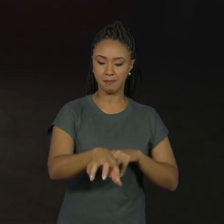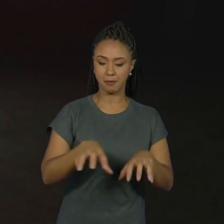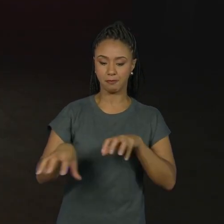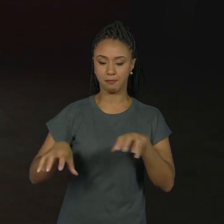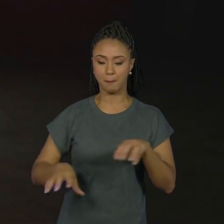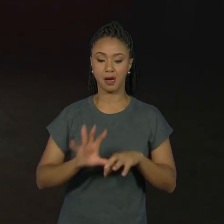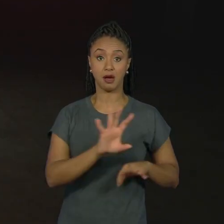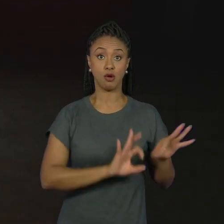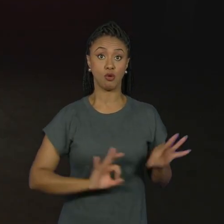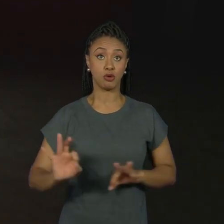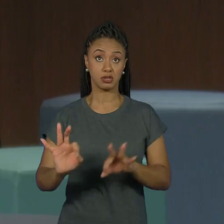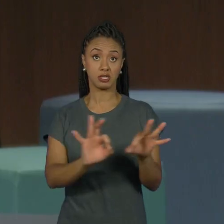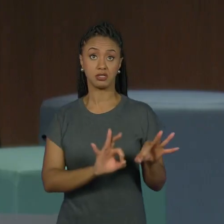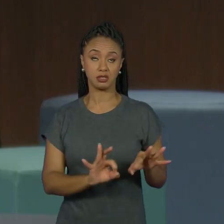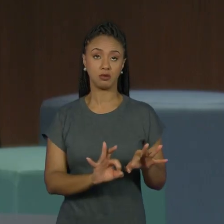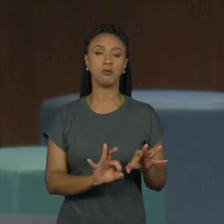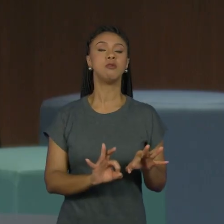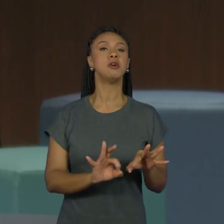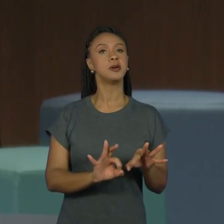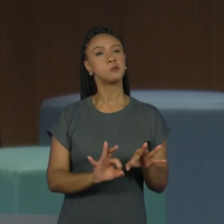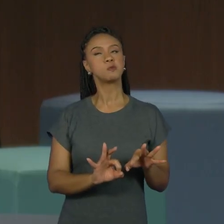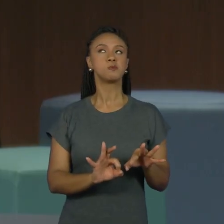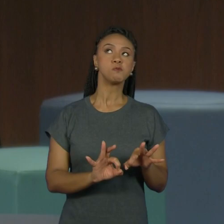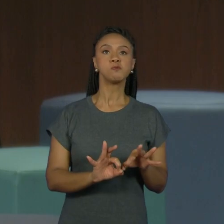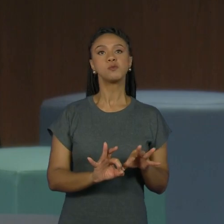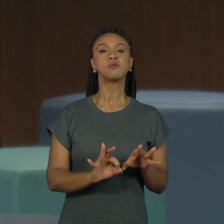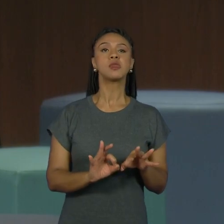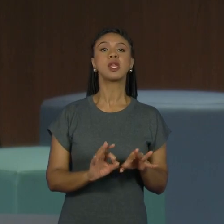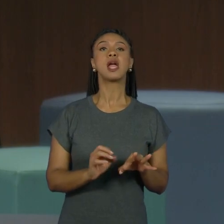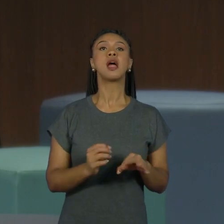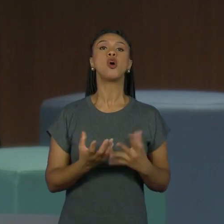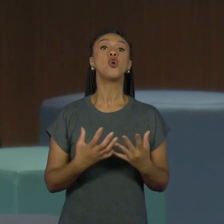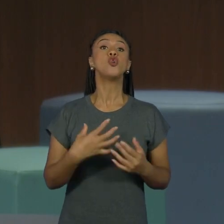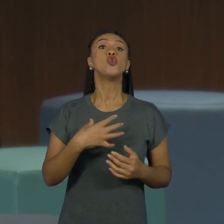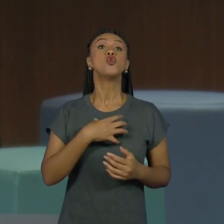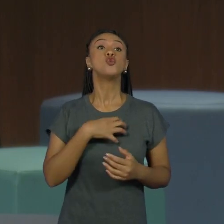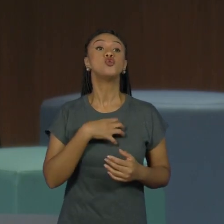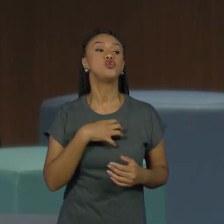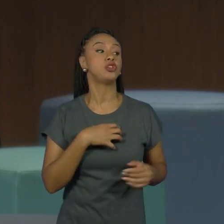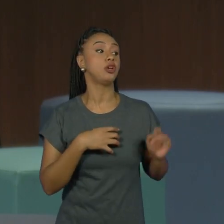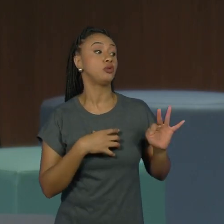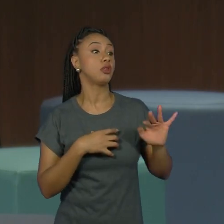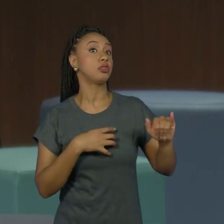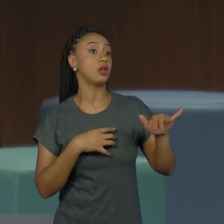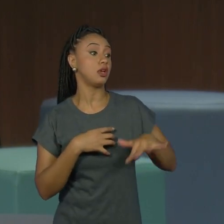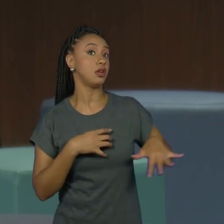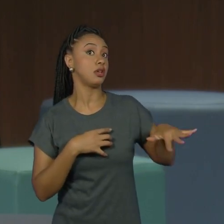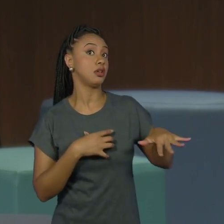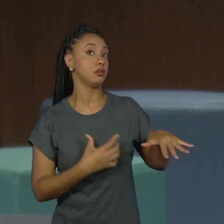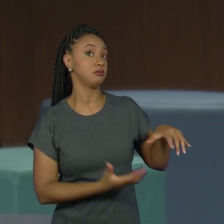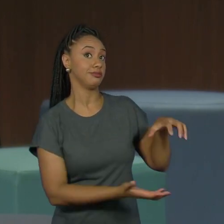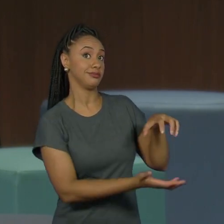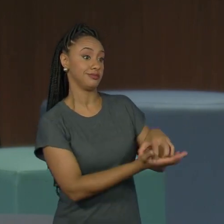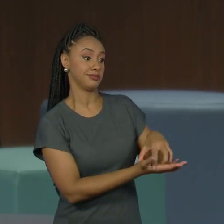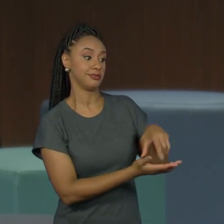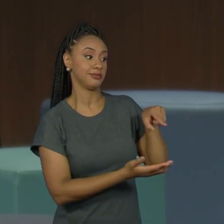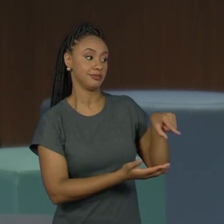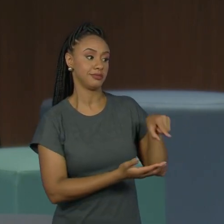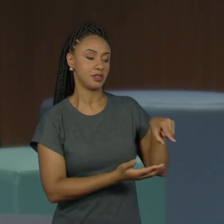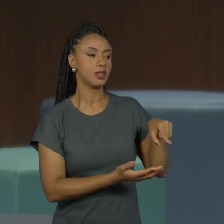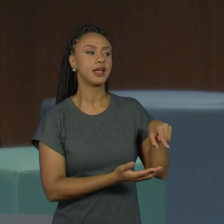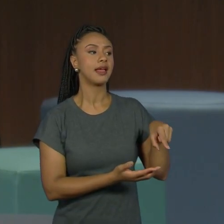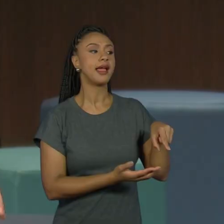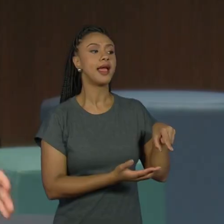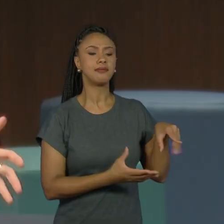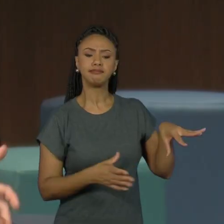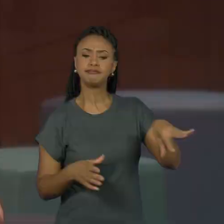O que seria isso? Algumas maneiras de enxergar a TI ou a utilidade que a TI vai ter dentro da empresa,